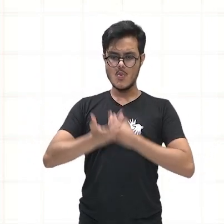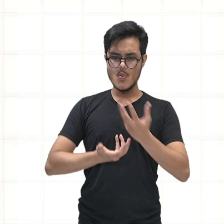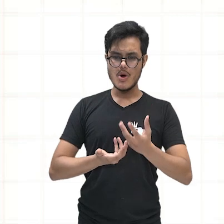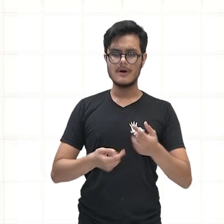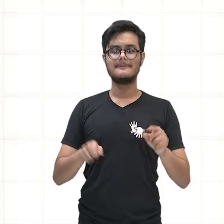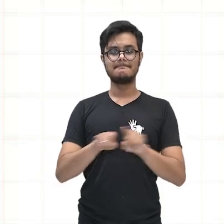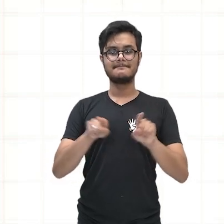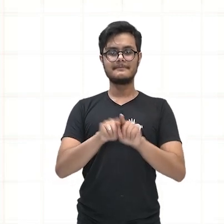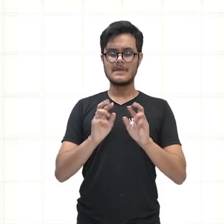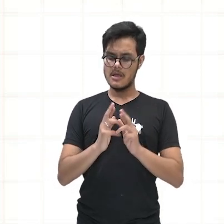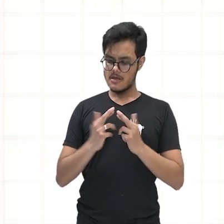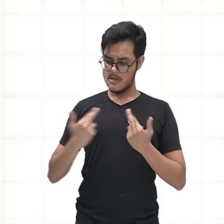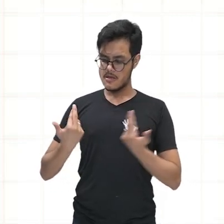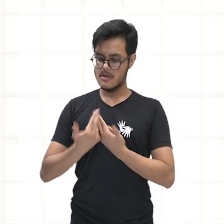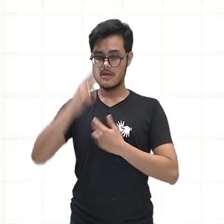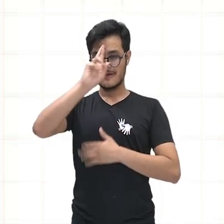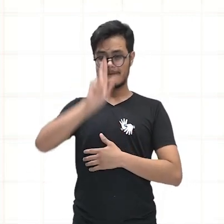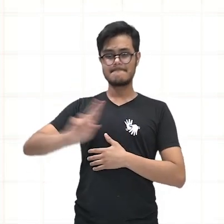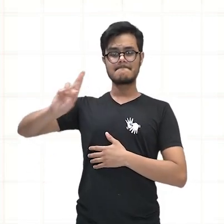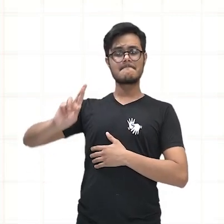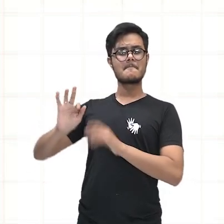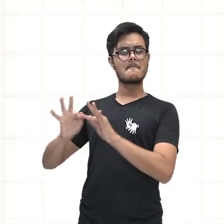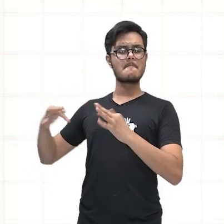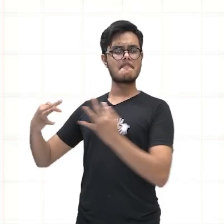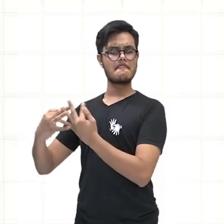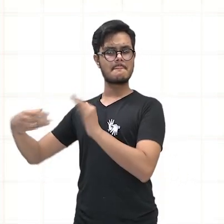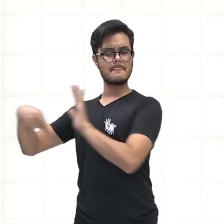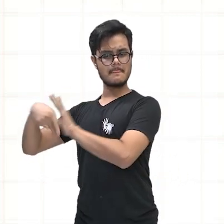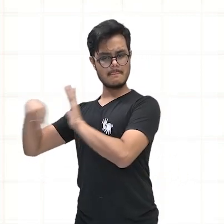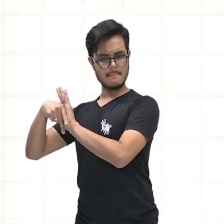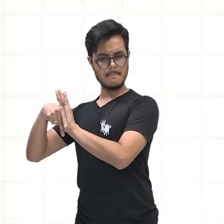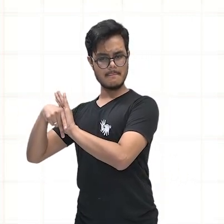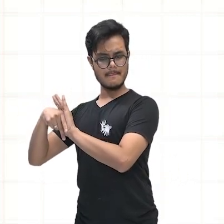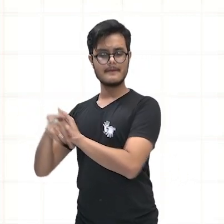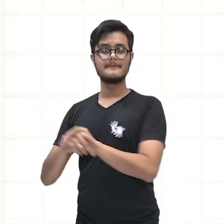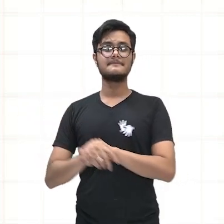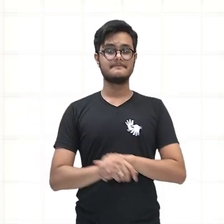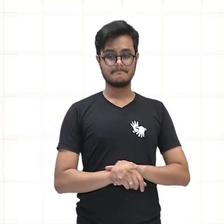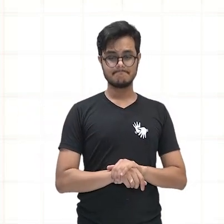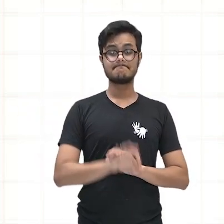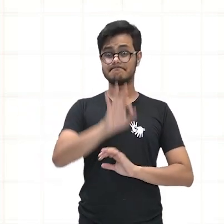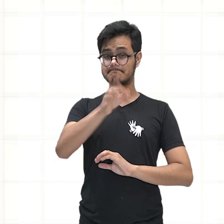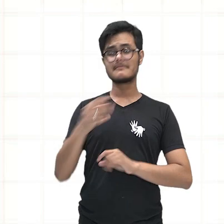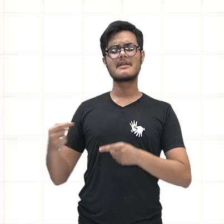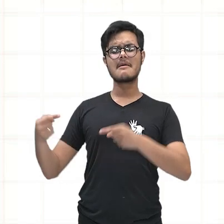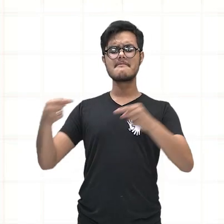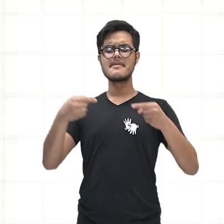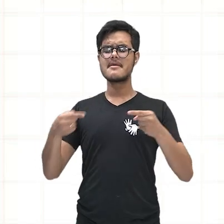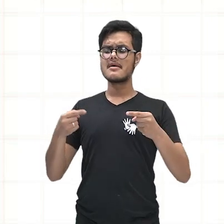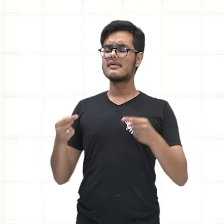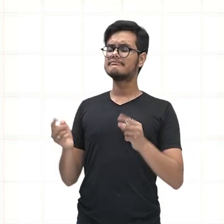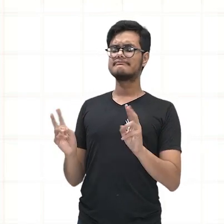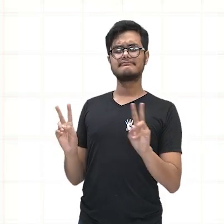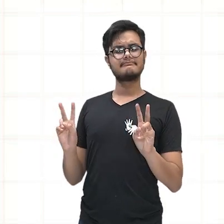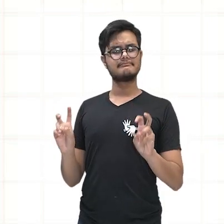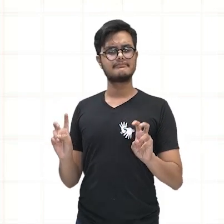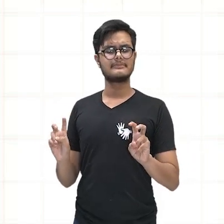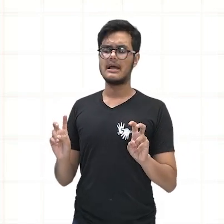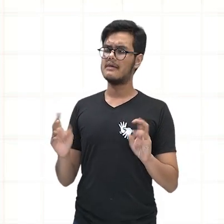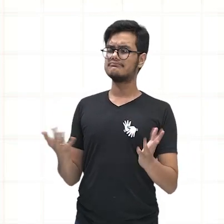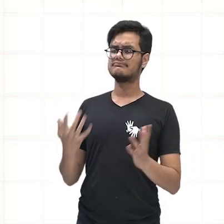e reunião para chefe de família para chefes de famílias discutirem assuntos de